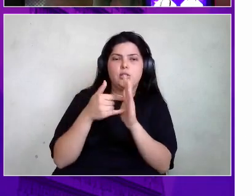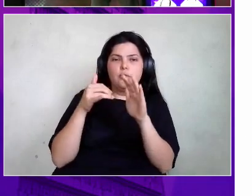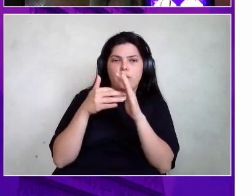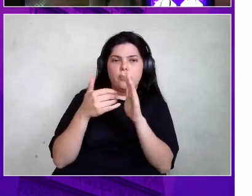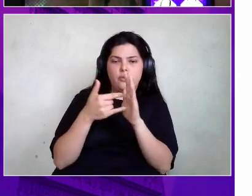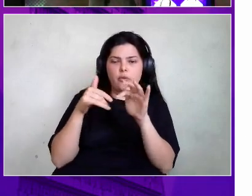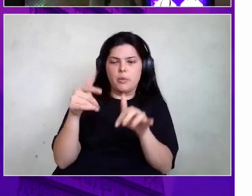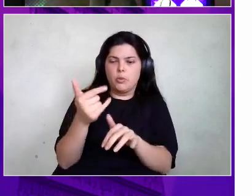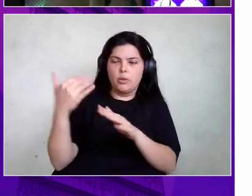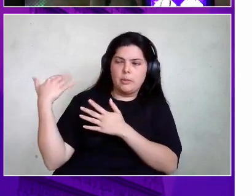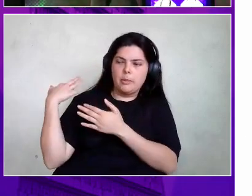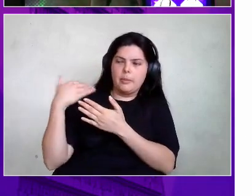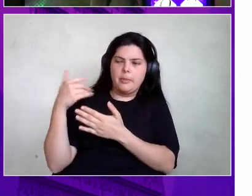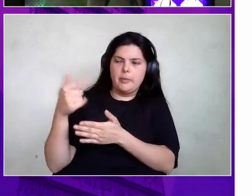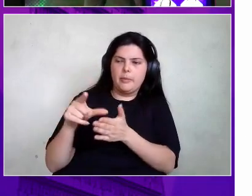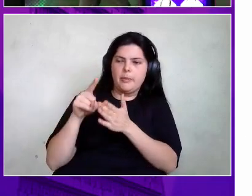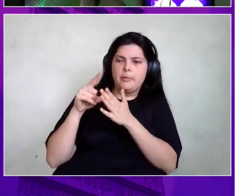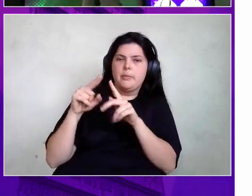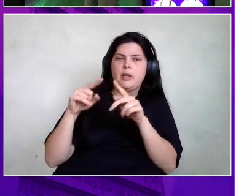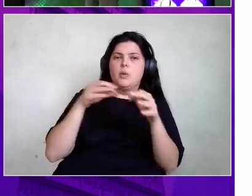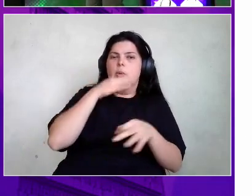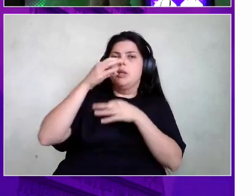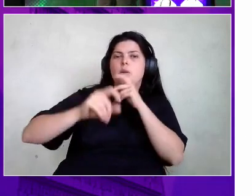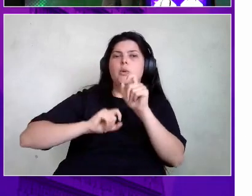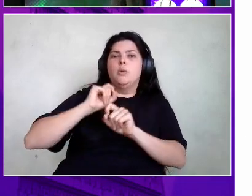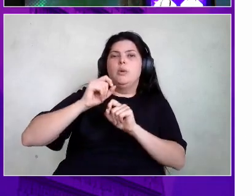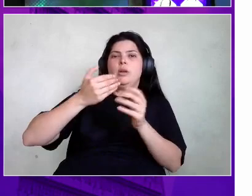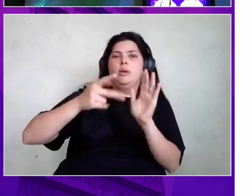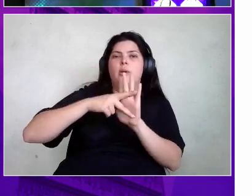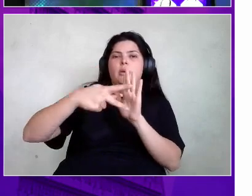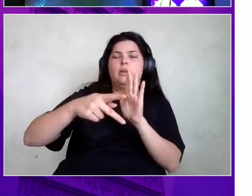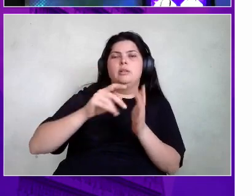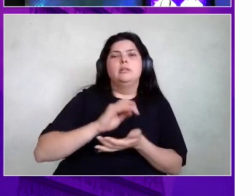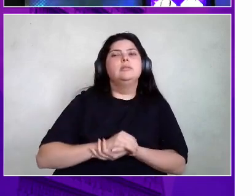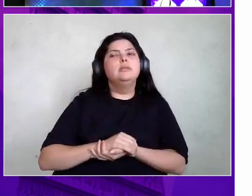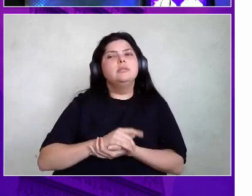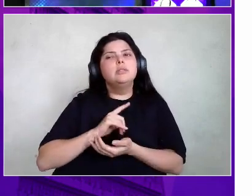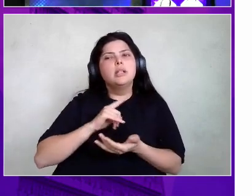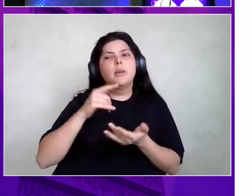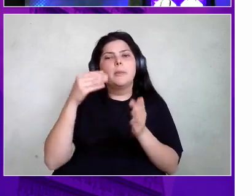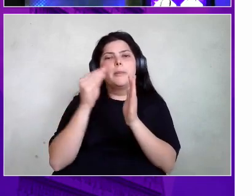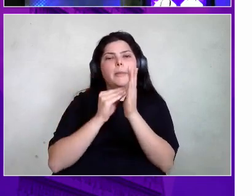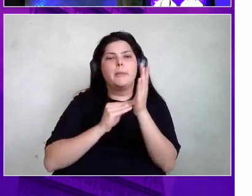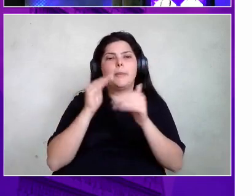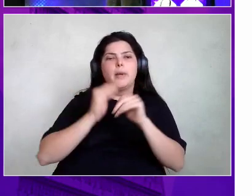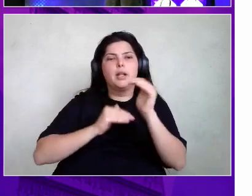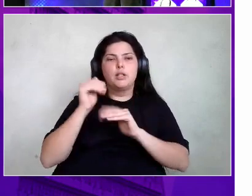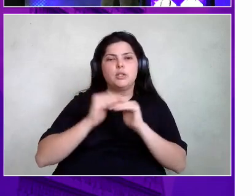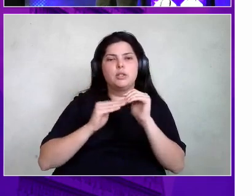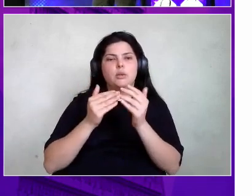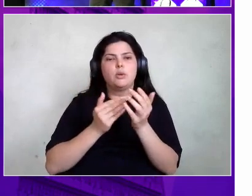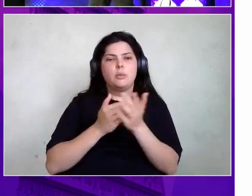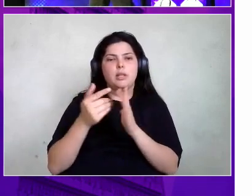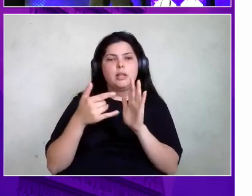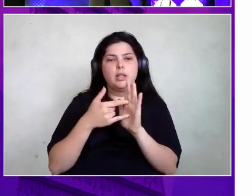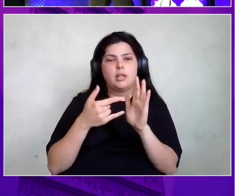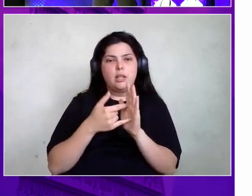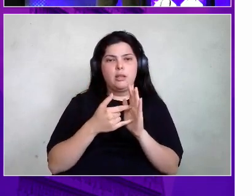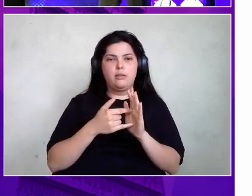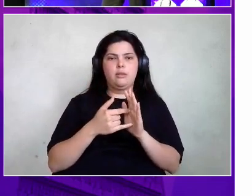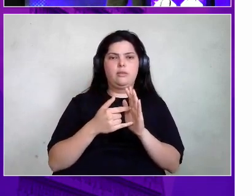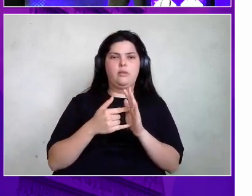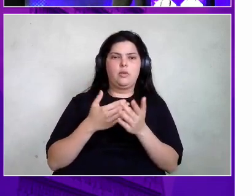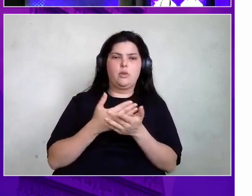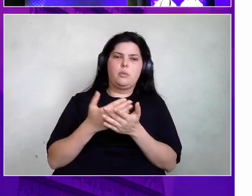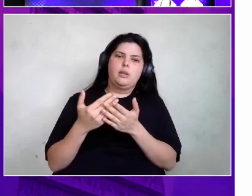disso. Mas o nosso ponto de partida aqui vai ser esse. Então, eu tenho ali o estágio de implementação, então, eu vou começar. Os devs, basicamente, então, eles vão fazer aquele processo. Cara,